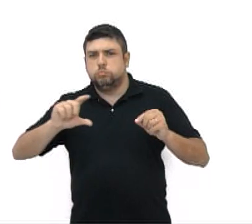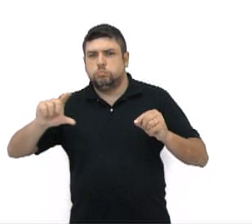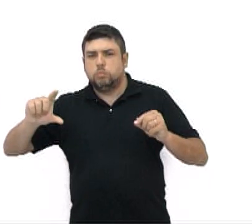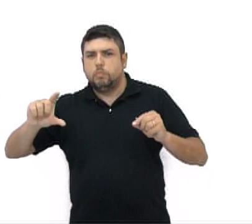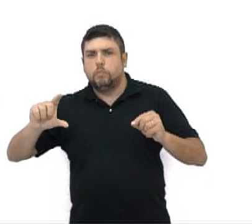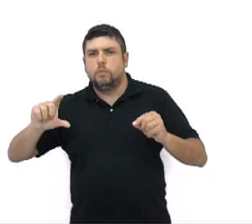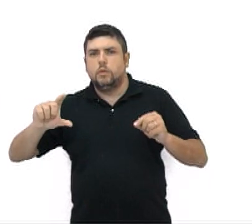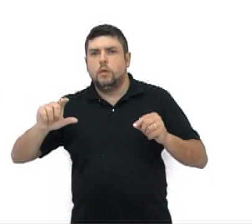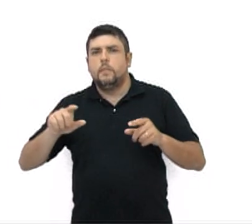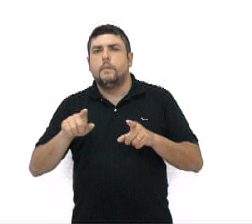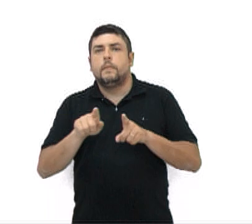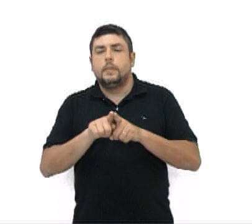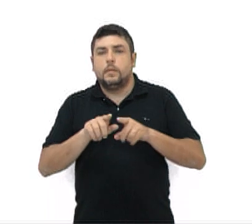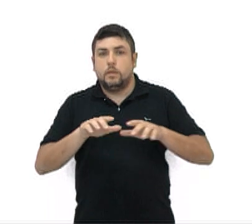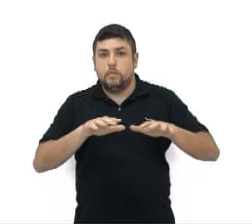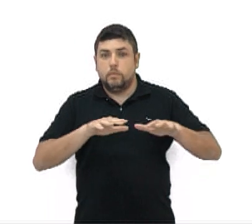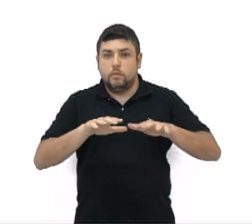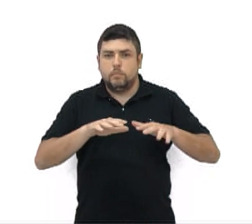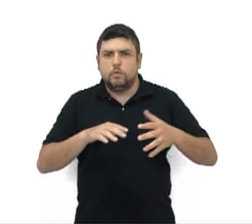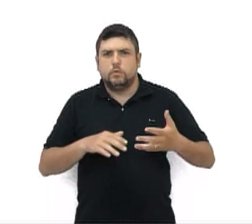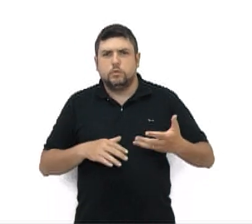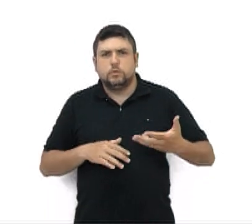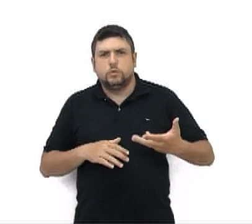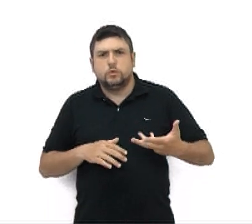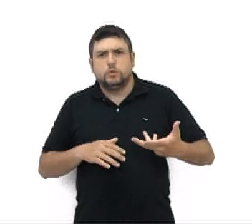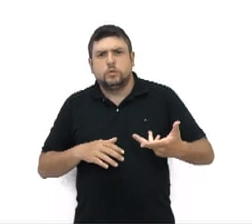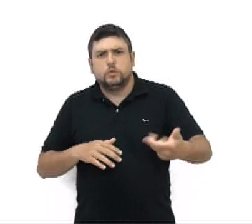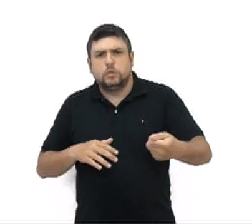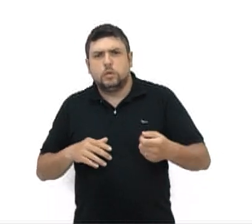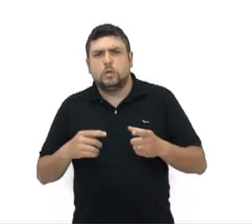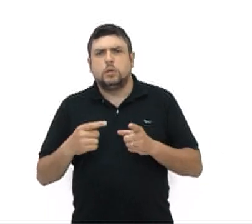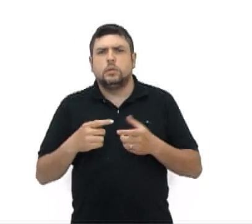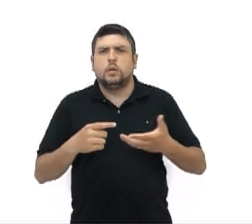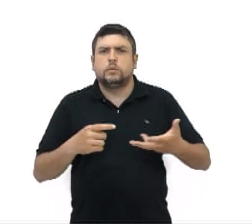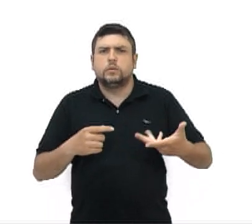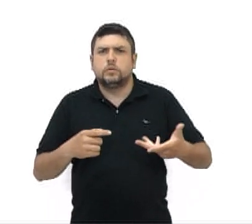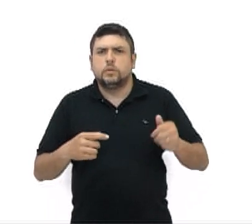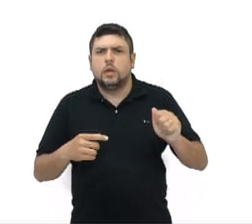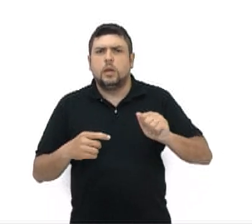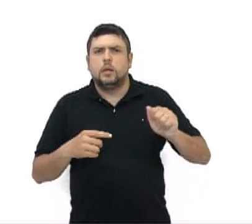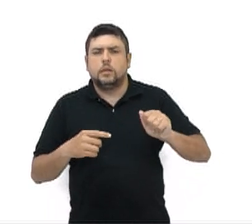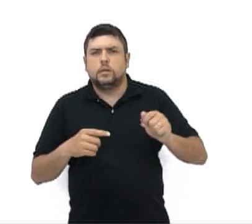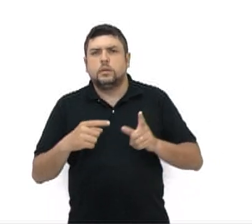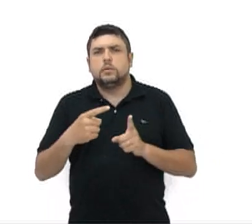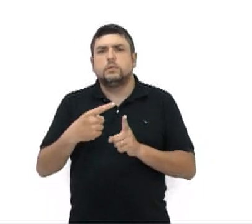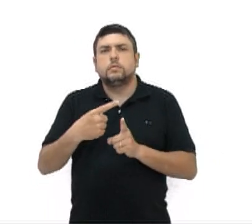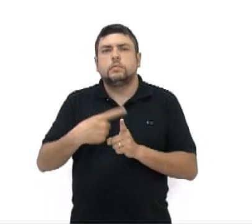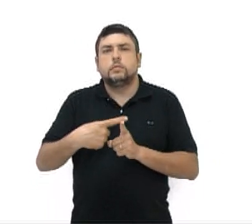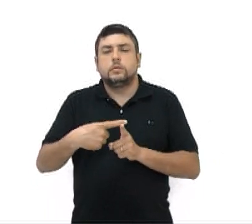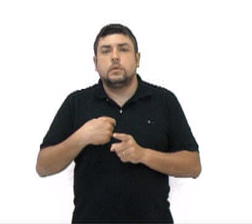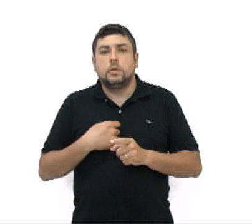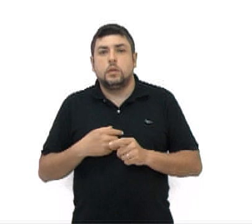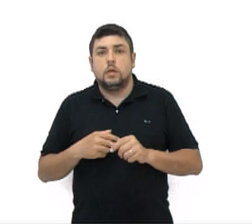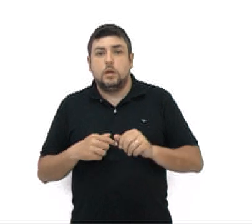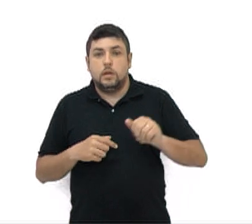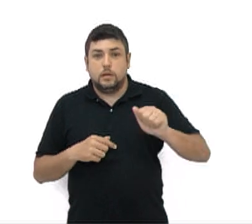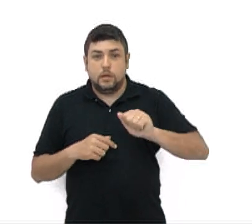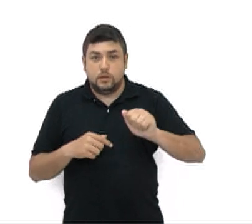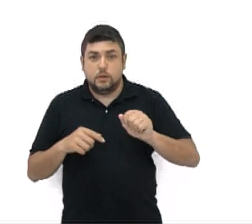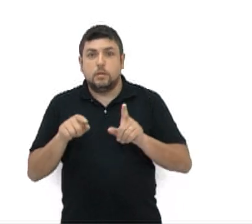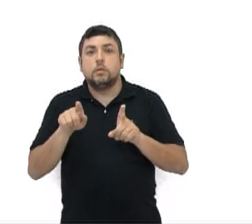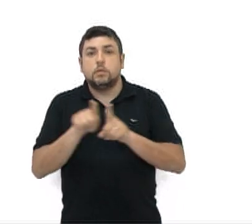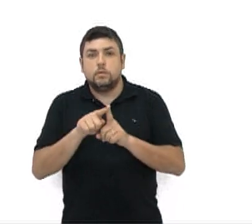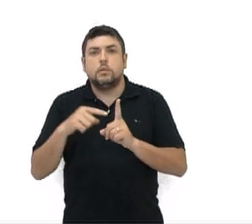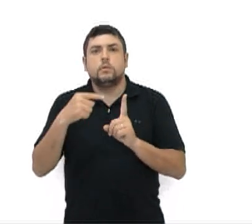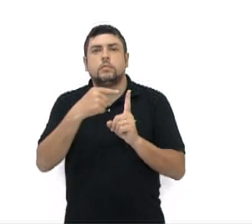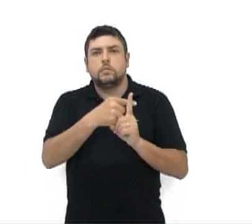positiva, e um movimento acelerado, porque a velocidade é positiva e a aceleração também é positiva, quer dizer, porque os